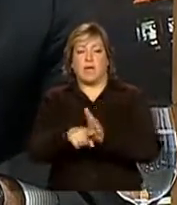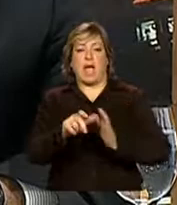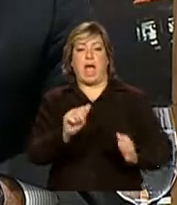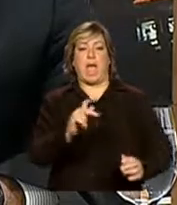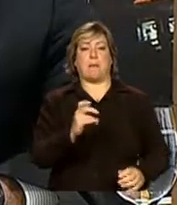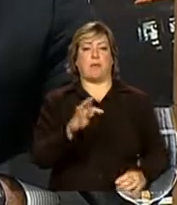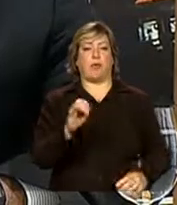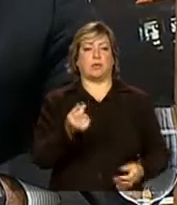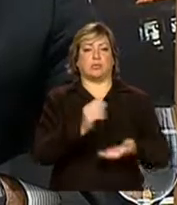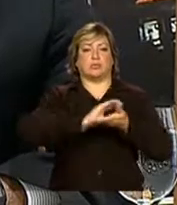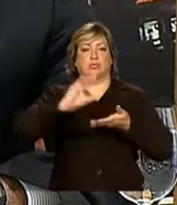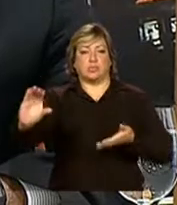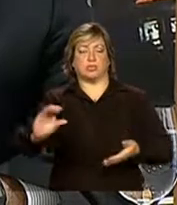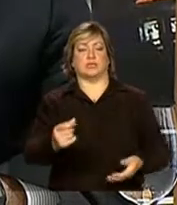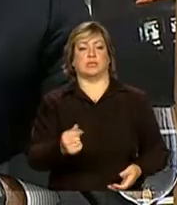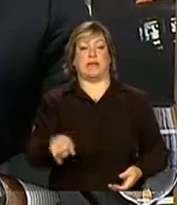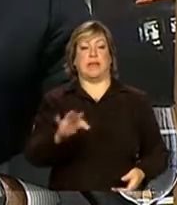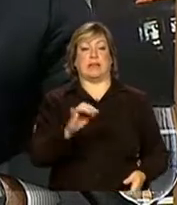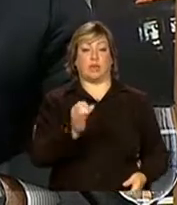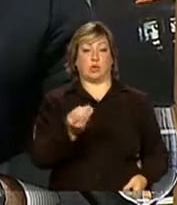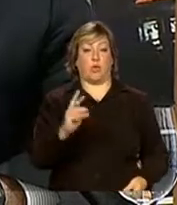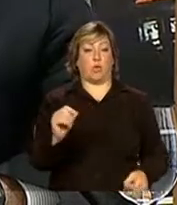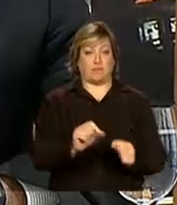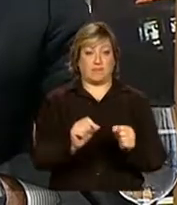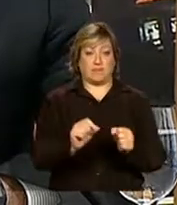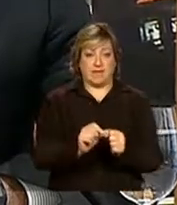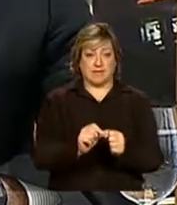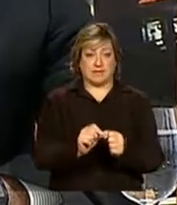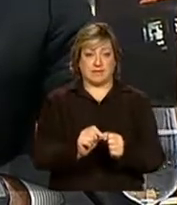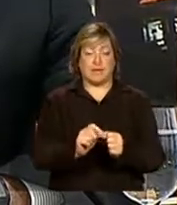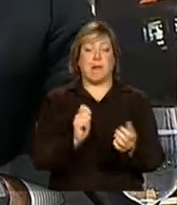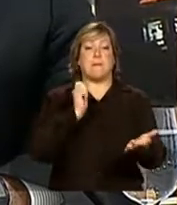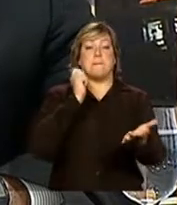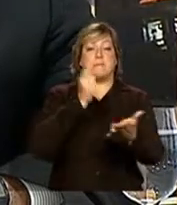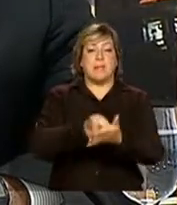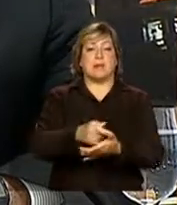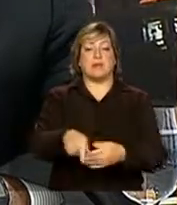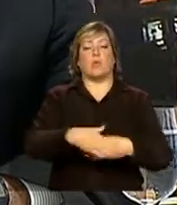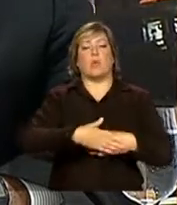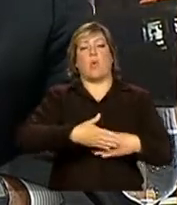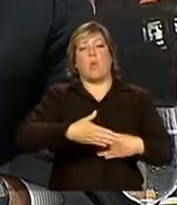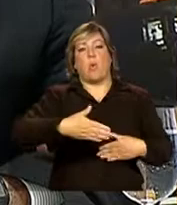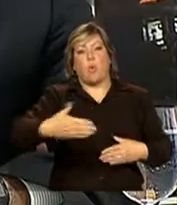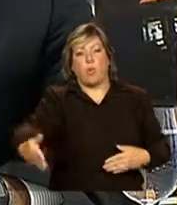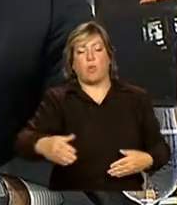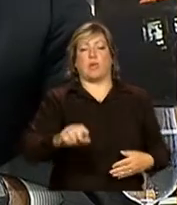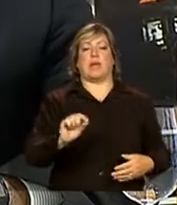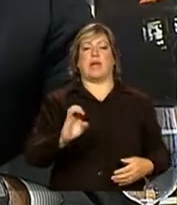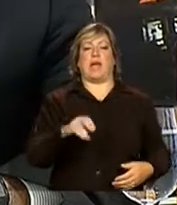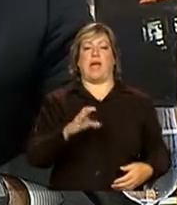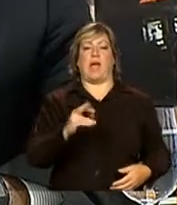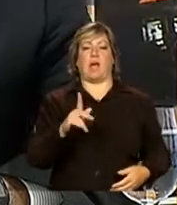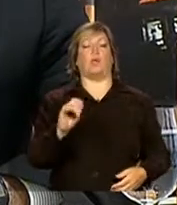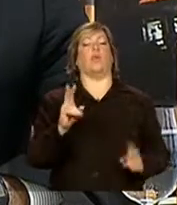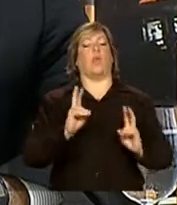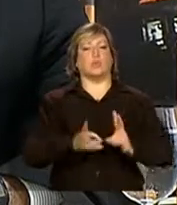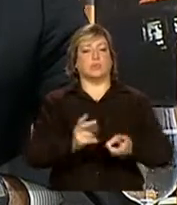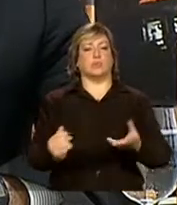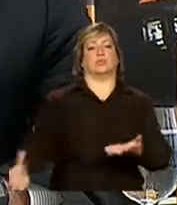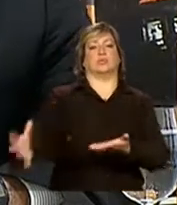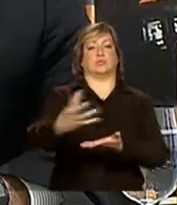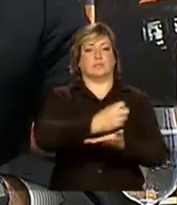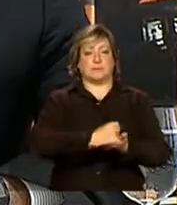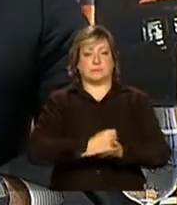de recursos, que é esse aporte com recursos que o Tesouro está fazendo e no pagamento disso ao longo do tempo, desses encargos continuarão sendo arrecadados.